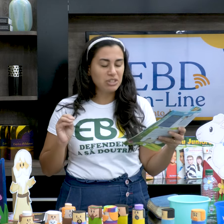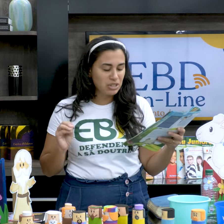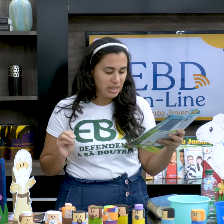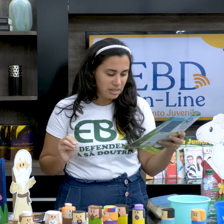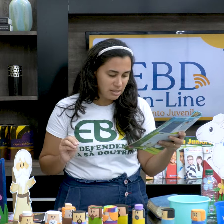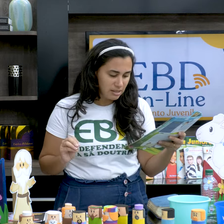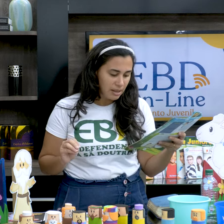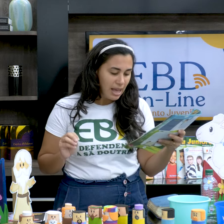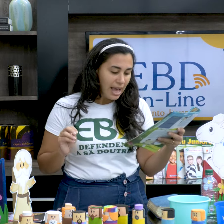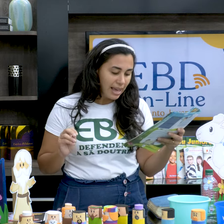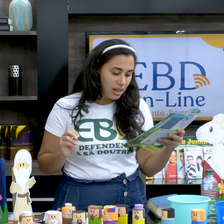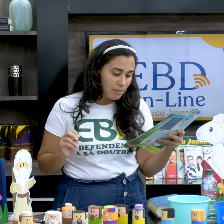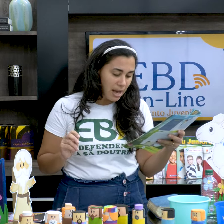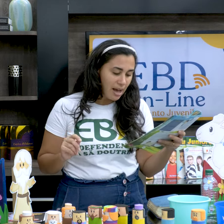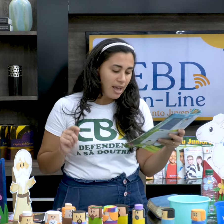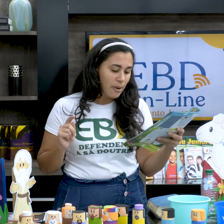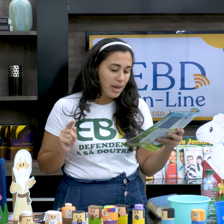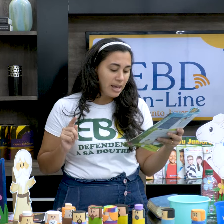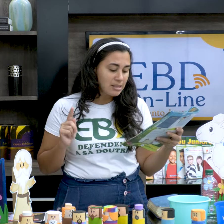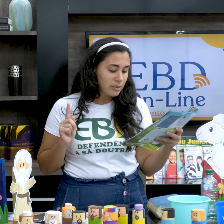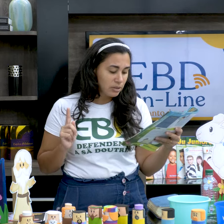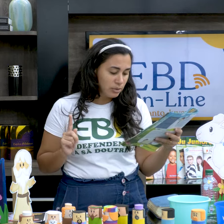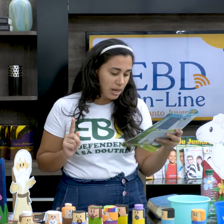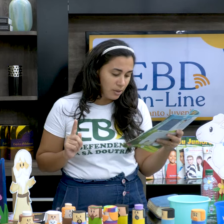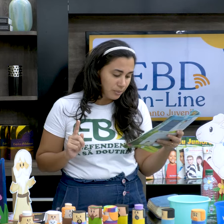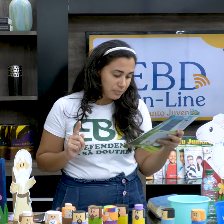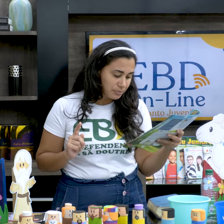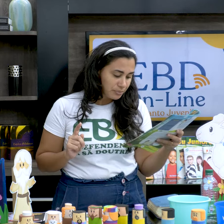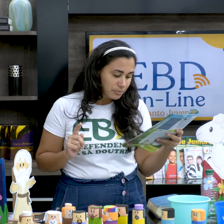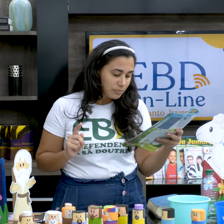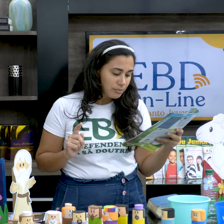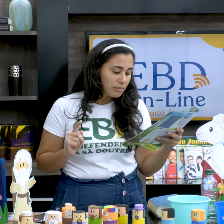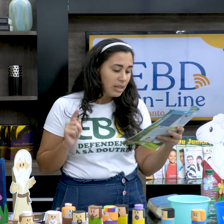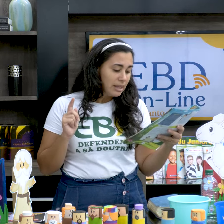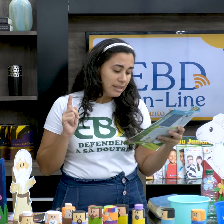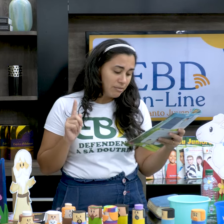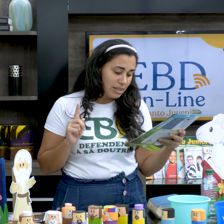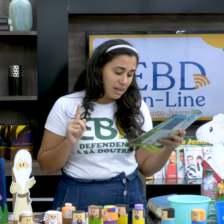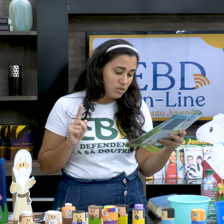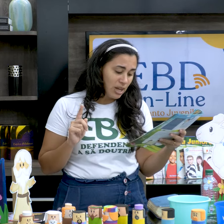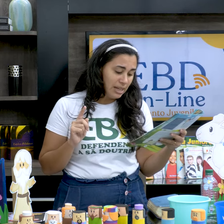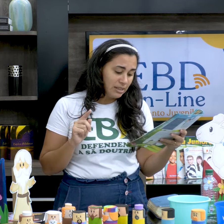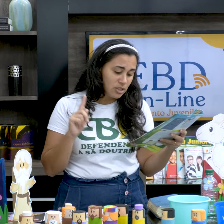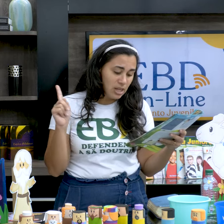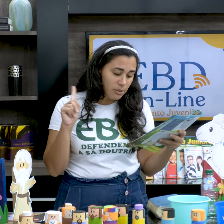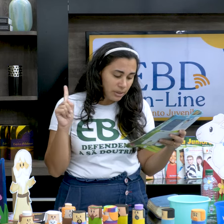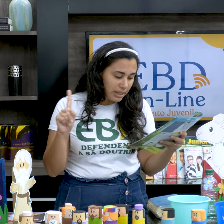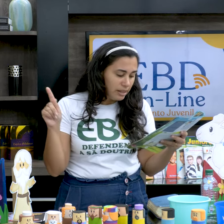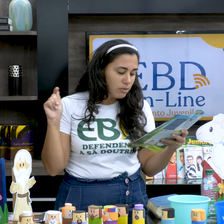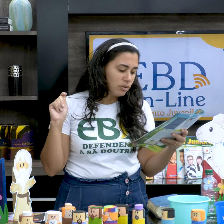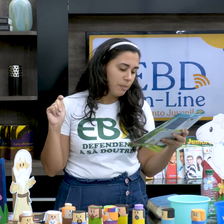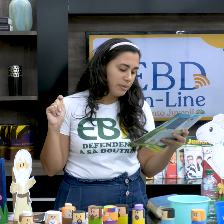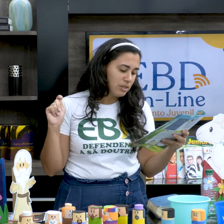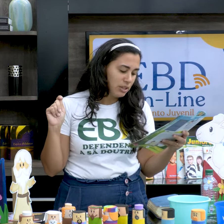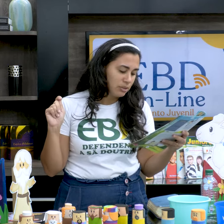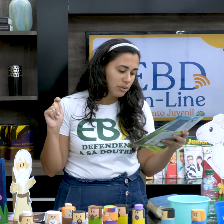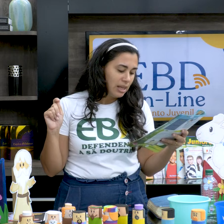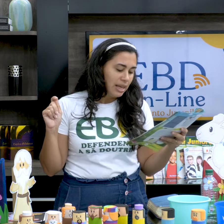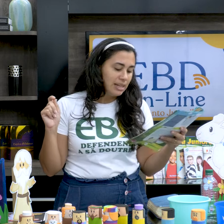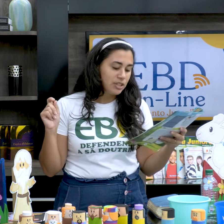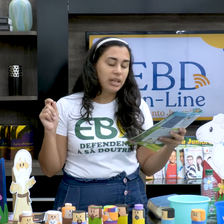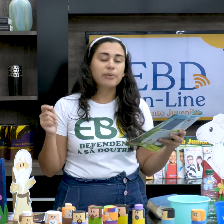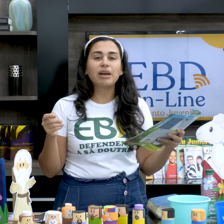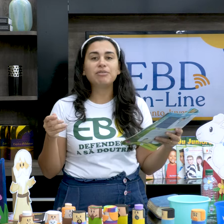ocasionam estresse. Reclamar é uma reação natural. Na verdade, os israelitas não queriam voltar para o